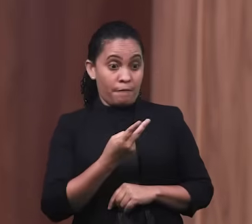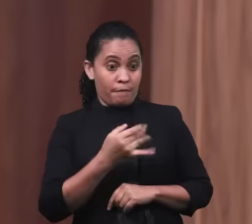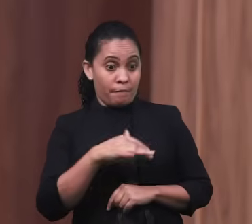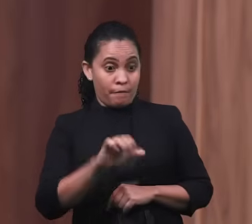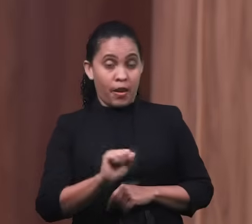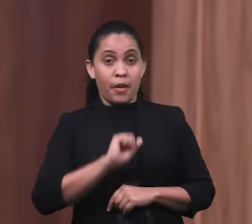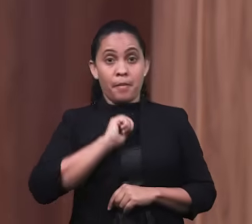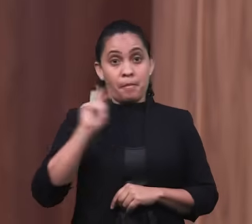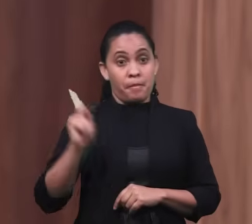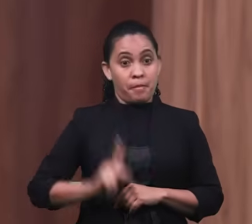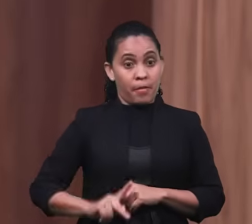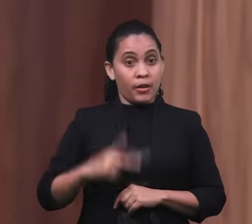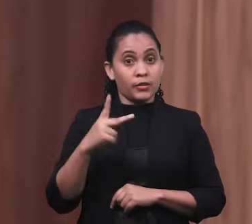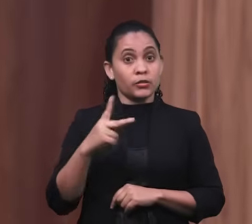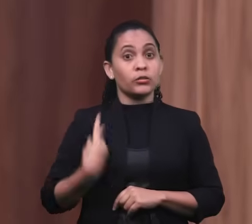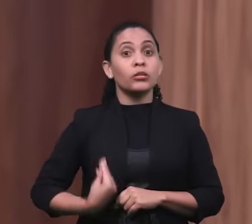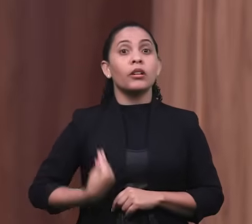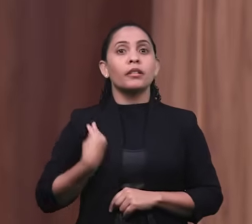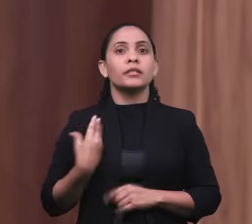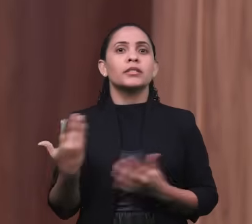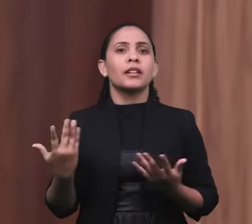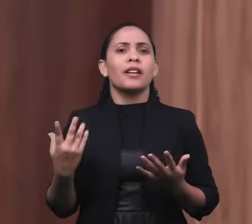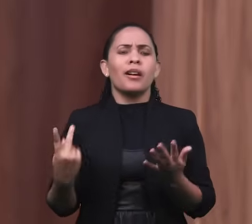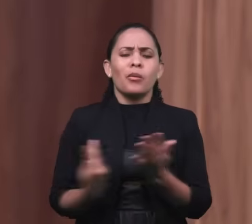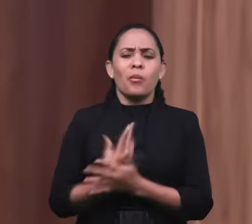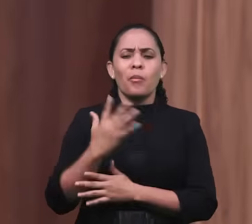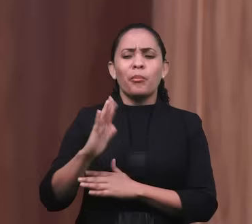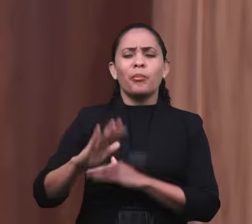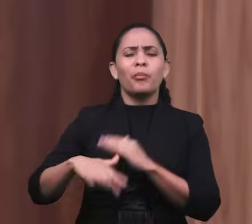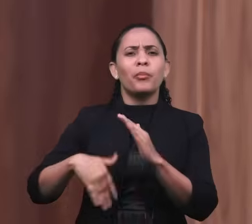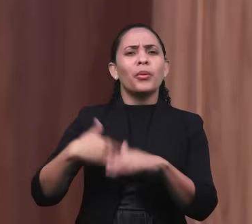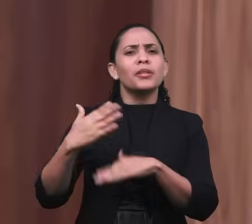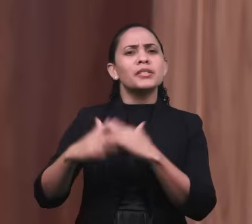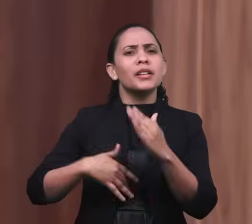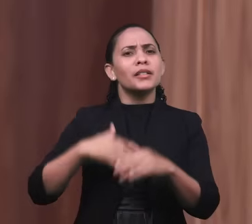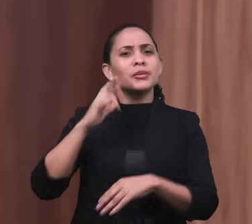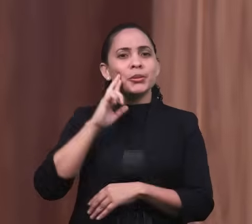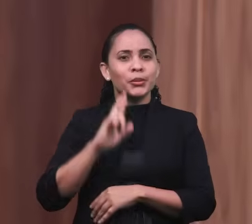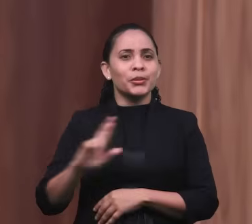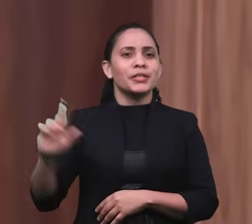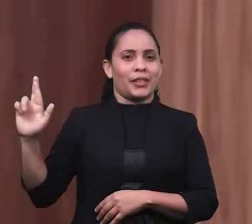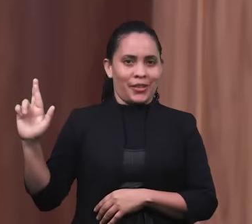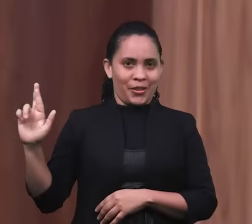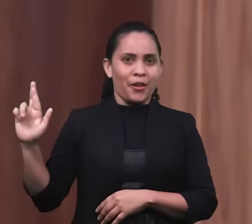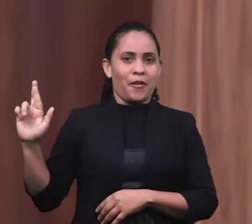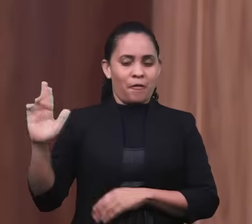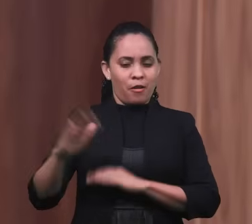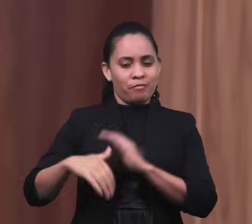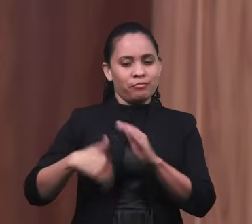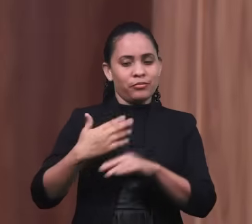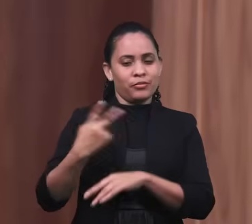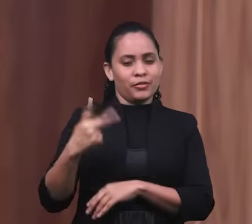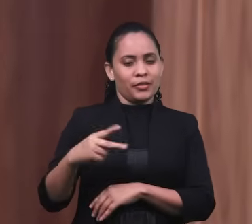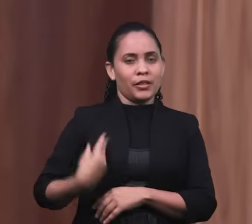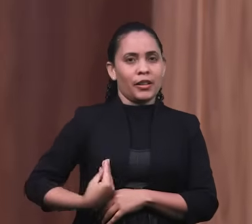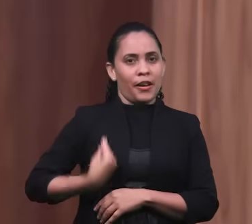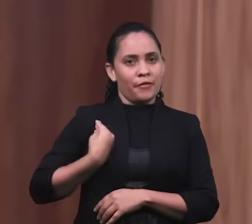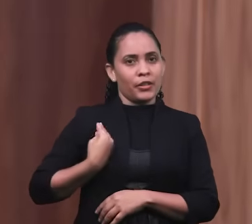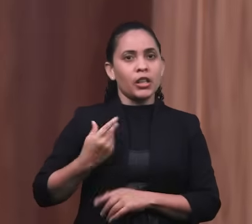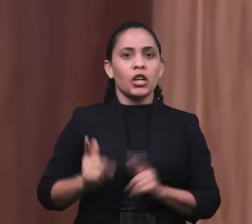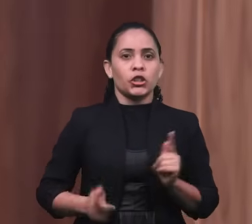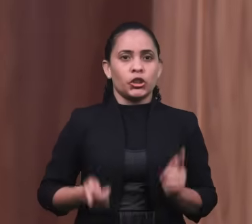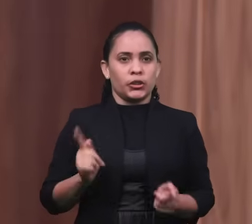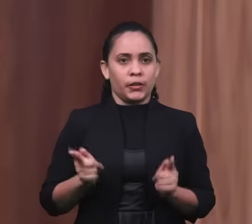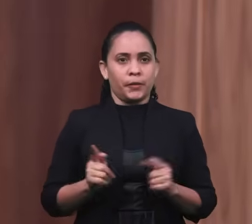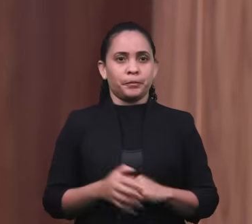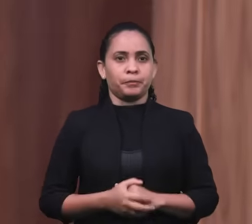Pai seja convosco. Então, é um processo que o Senhor foi construindo na vida de